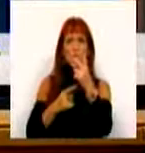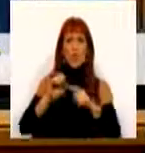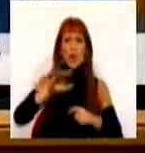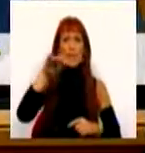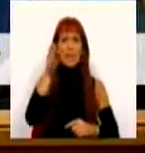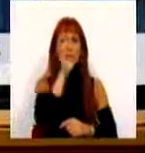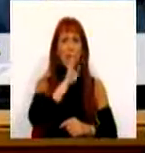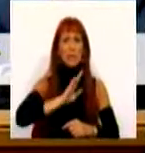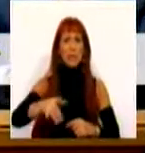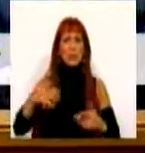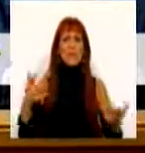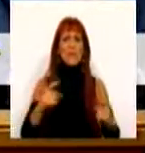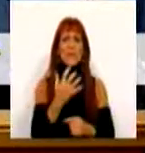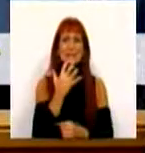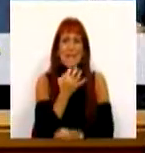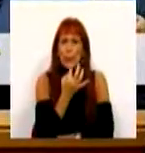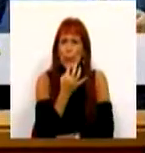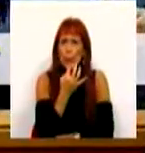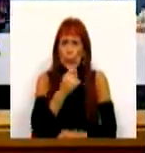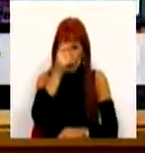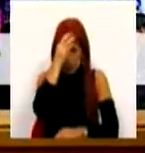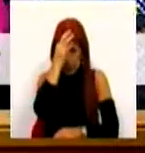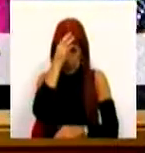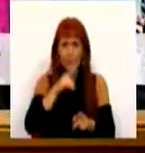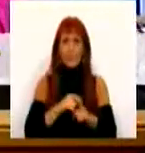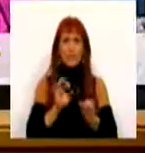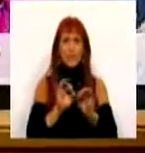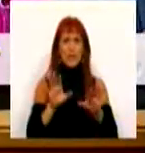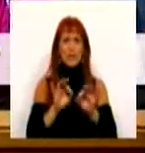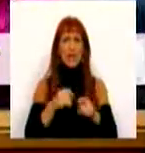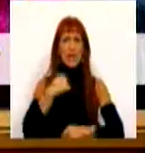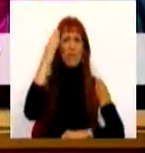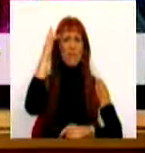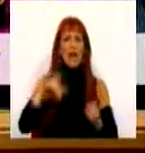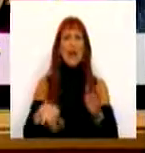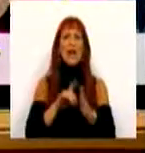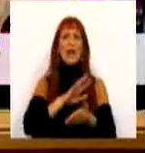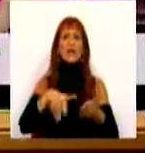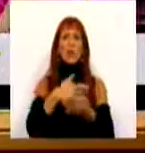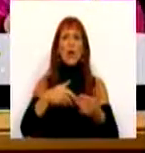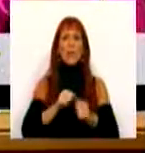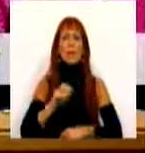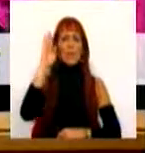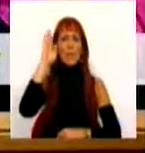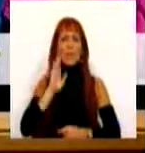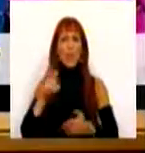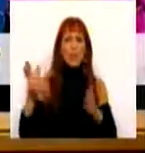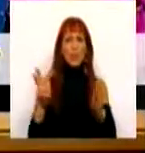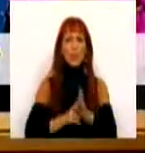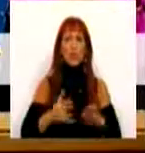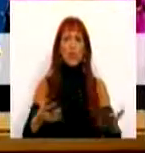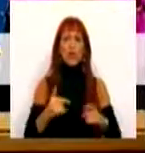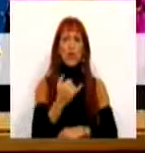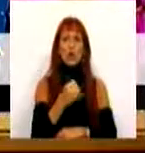Primeiro, uma aplicação rigorosíssima dos termos previstos na Lei de Programação Militar aprovada